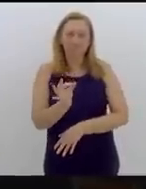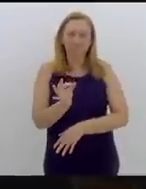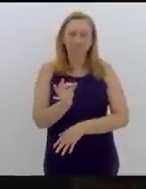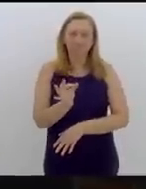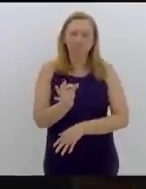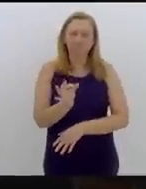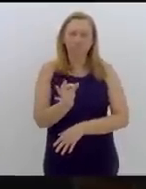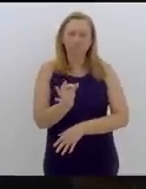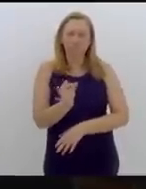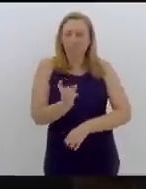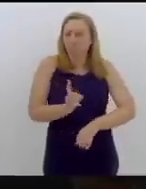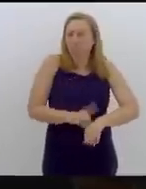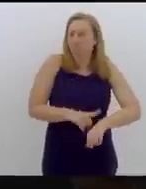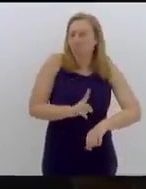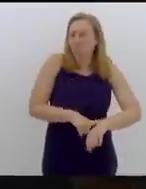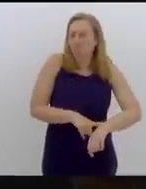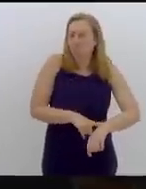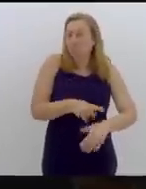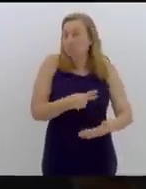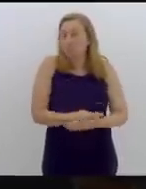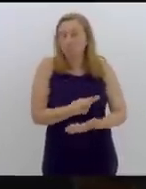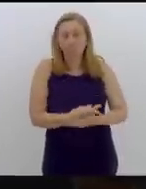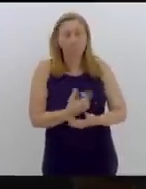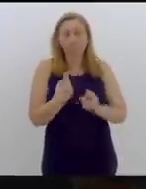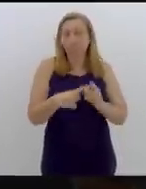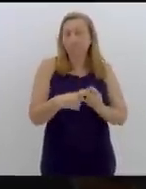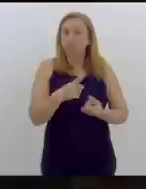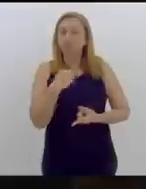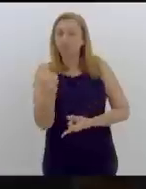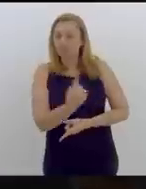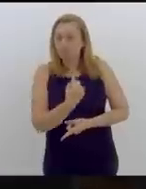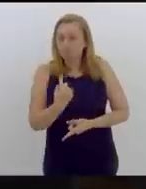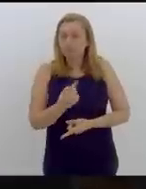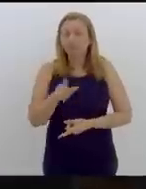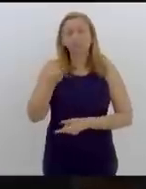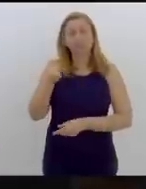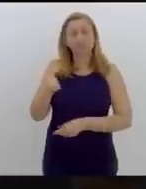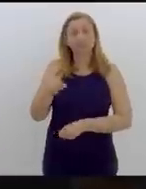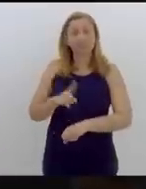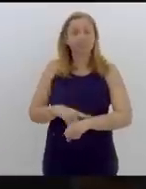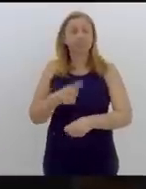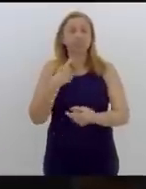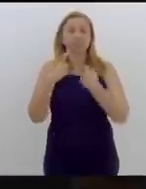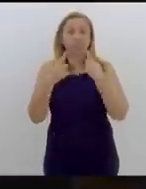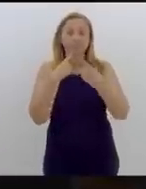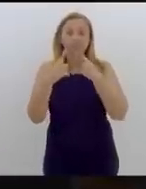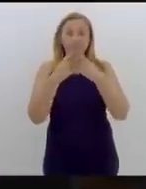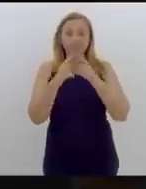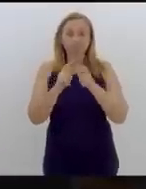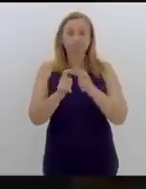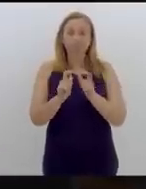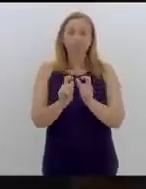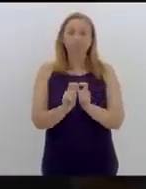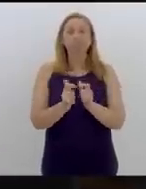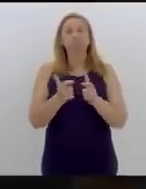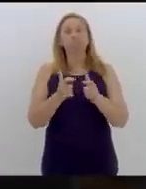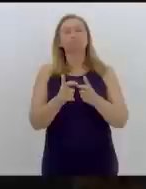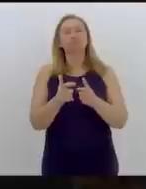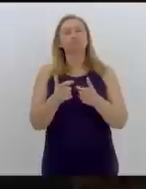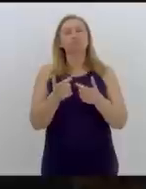um momento mais adequado e não era o momento mais adequado porque nós tínhamos naquele momento discussões mais acaloradas